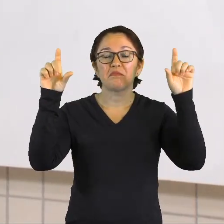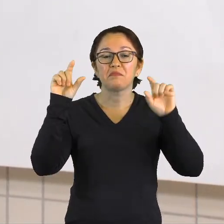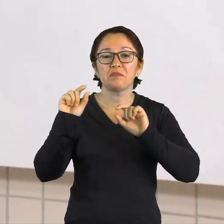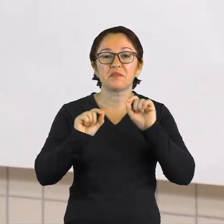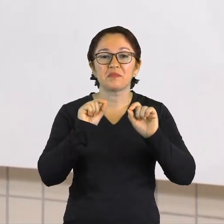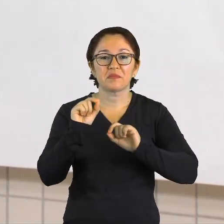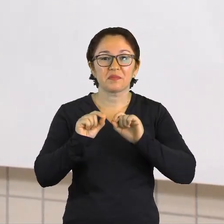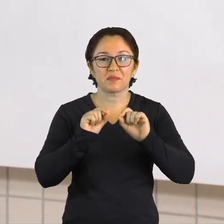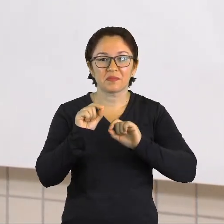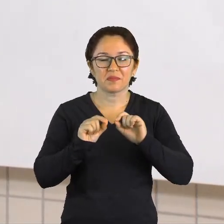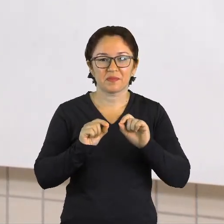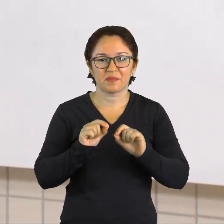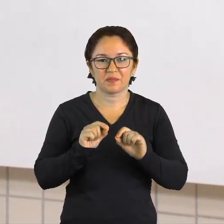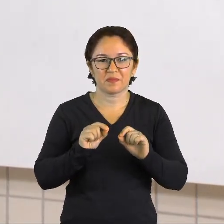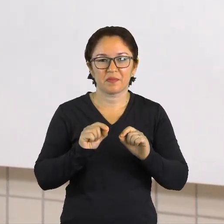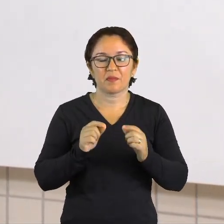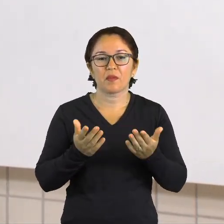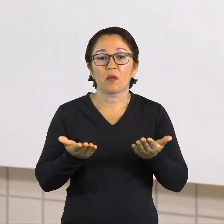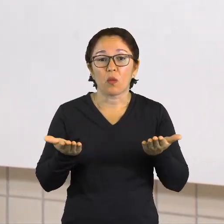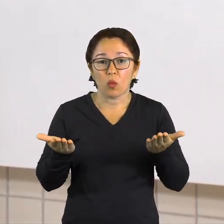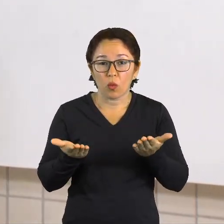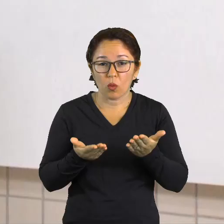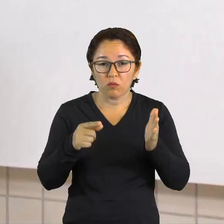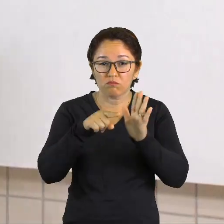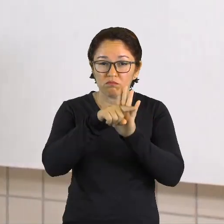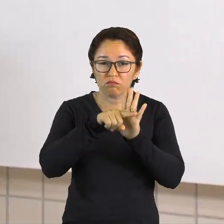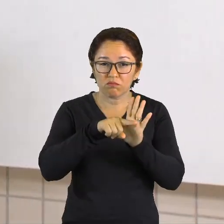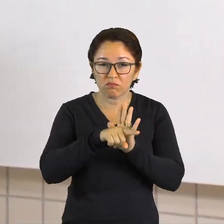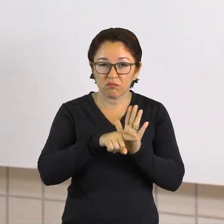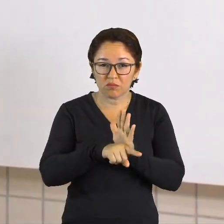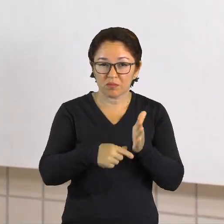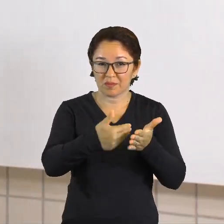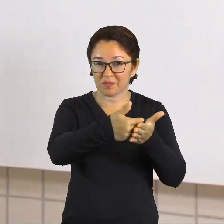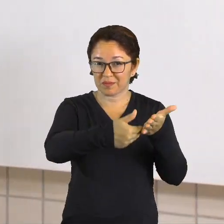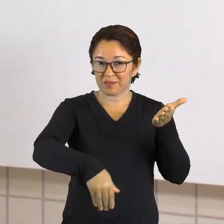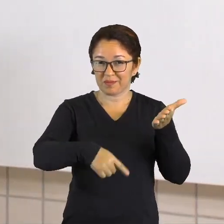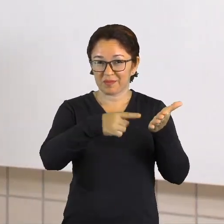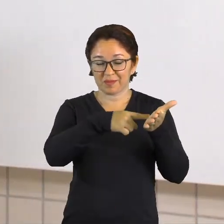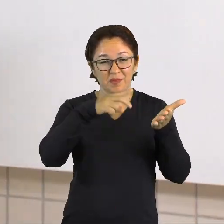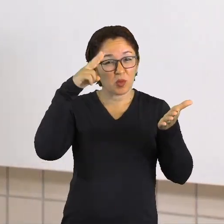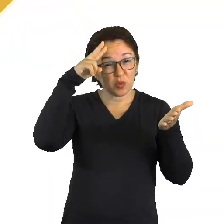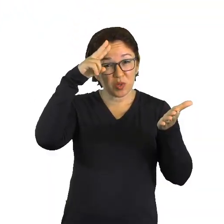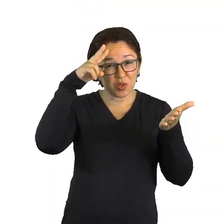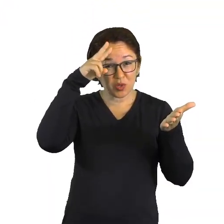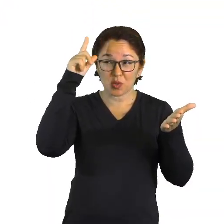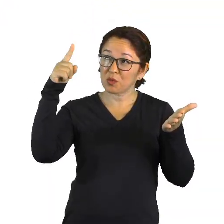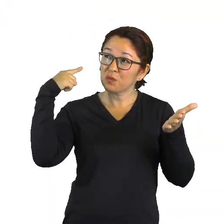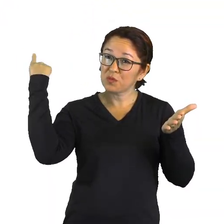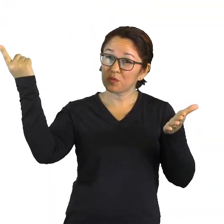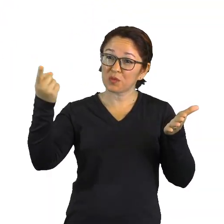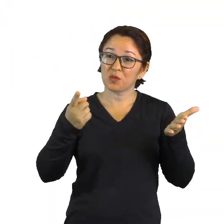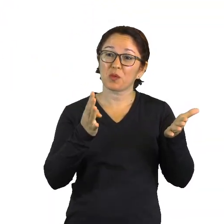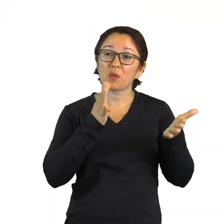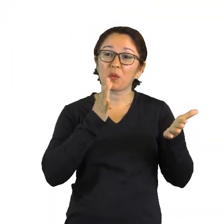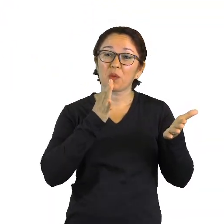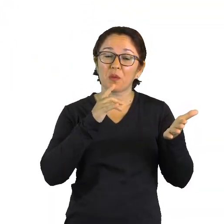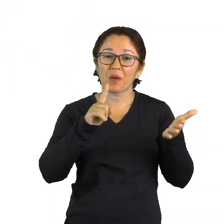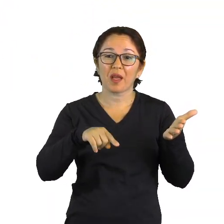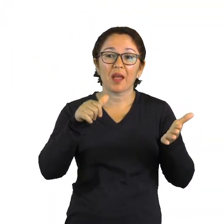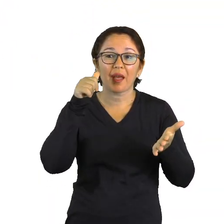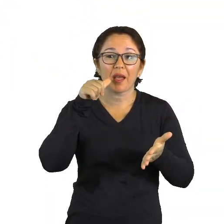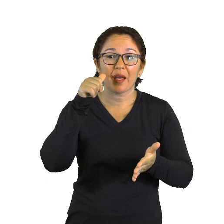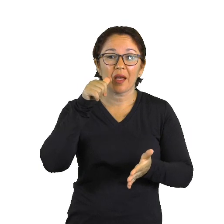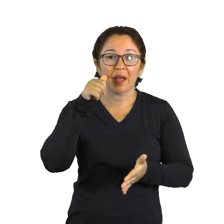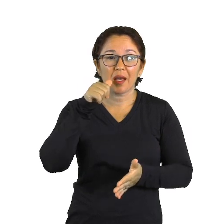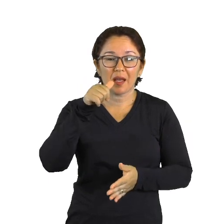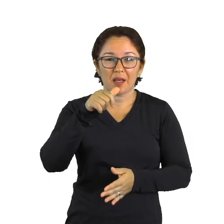cima de uma história bem conhecida nas escolas, que é Menina Bonita do